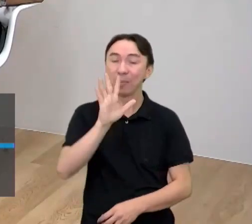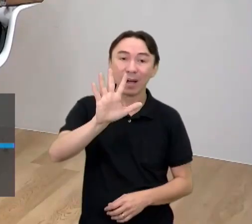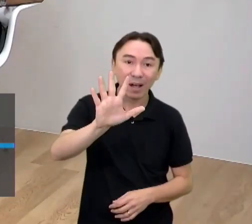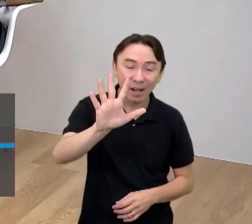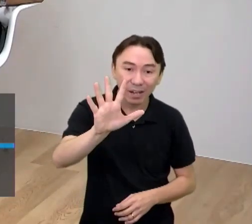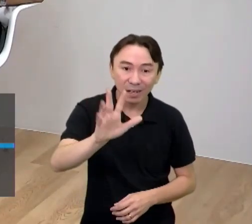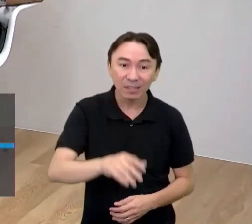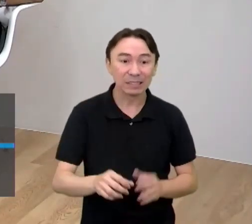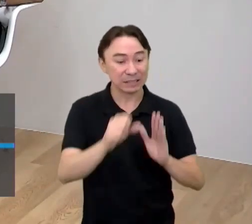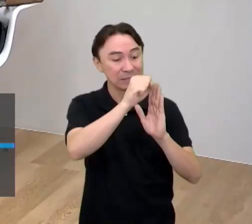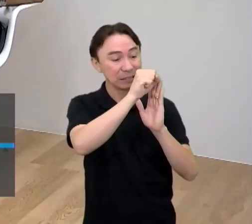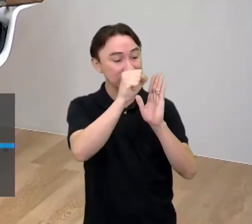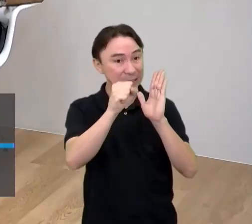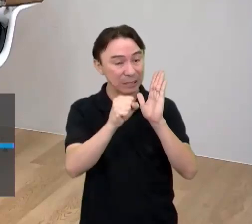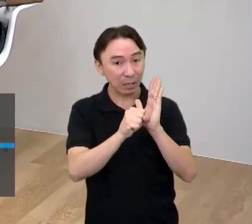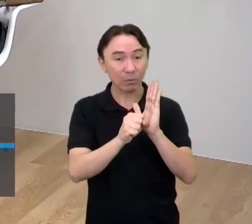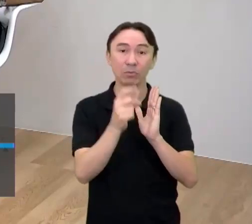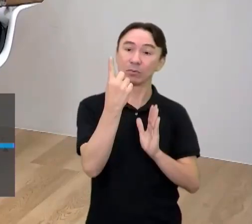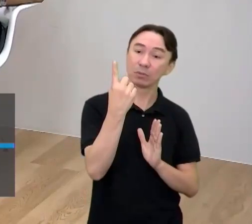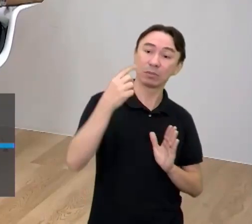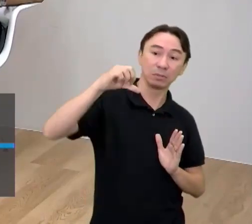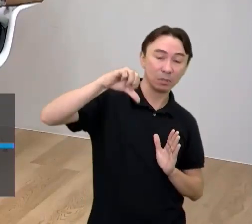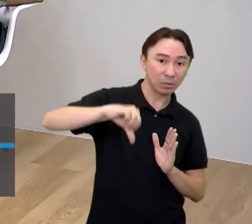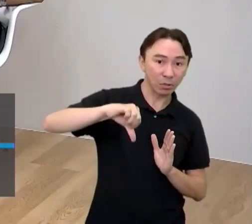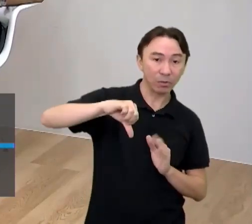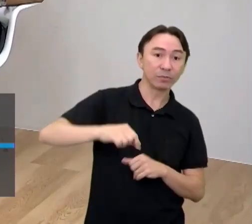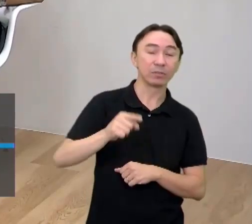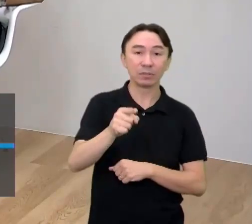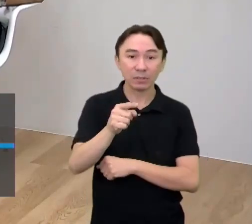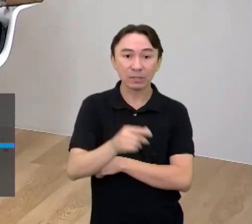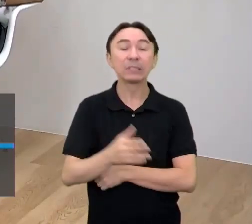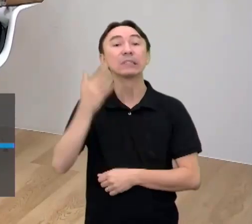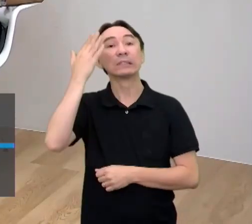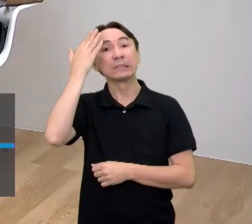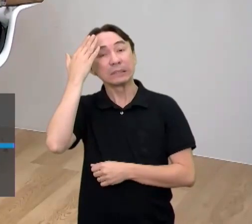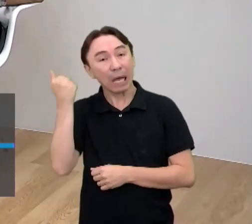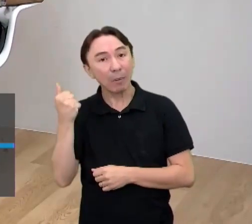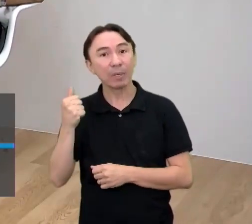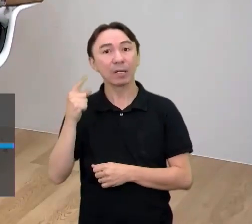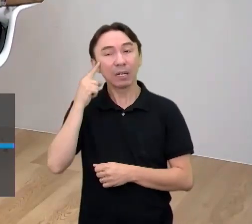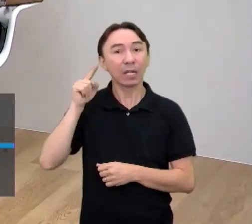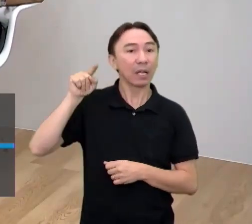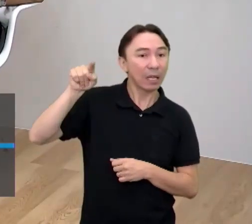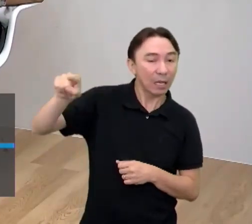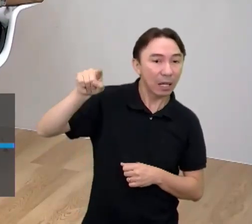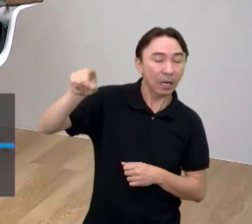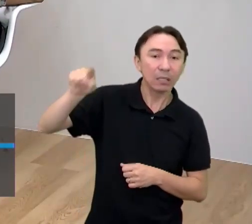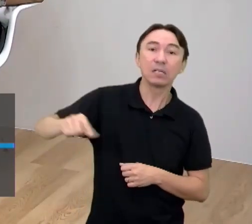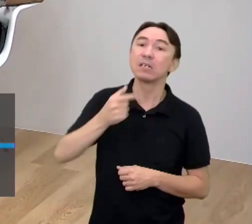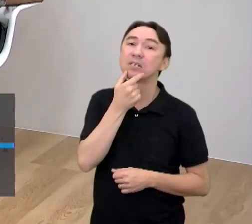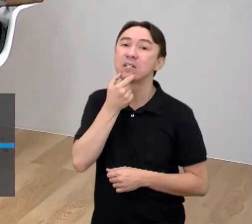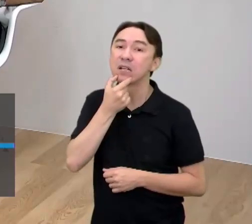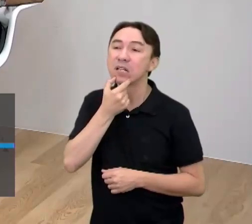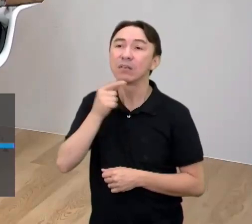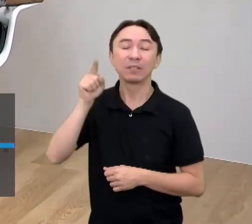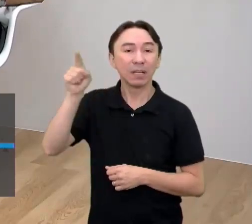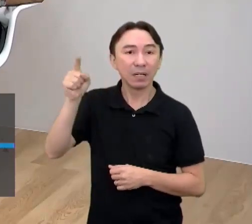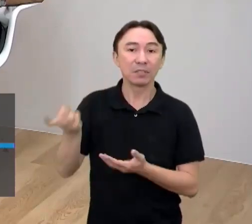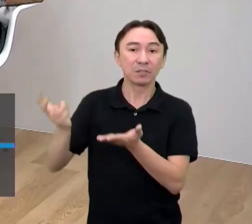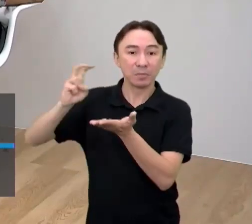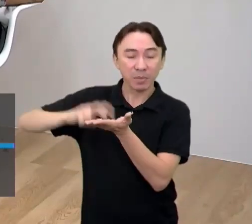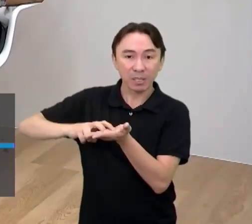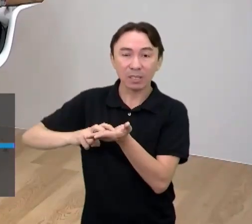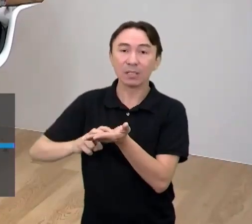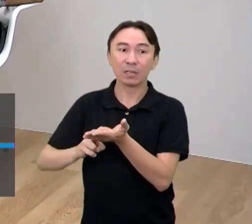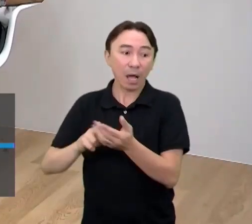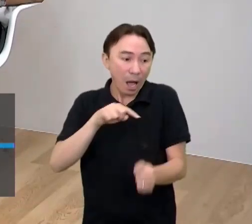XIX, Sim, sim. você ficar sabendo à tarde o que aconteceu em Londres de manhã e no Rio de Janeiro as pessoas já